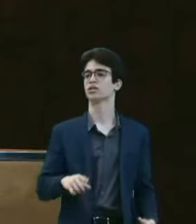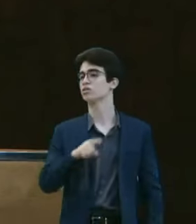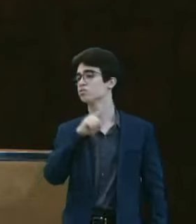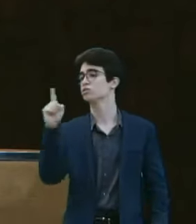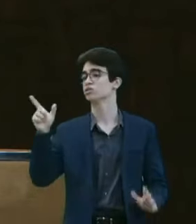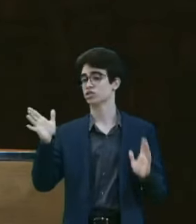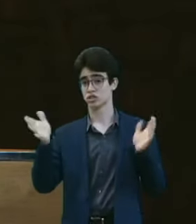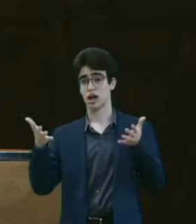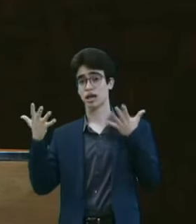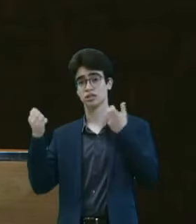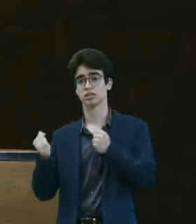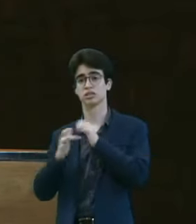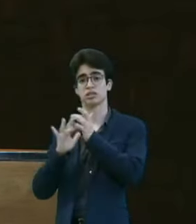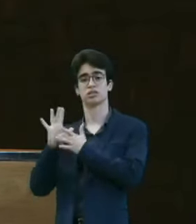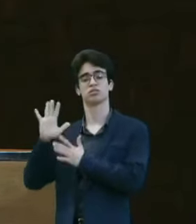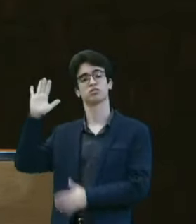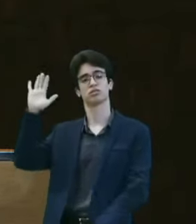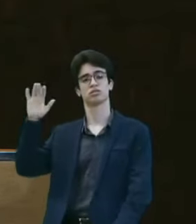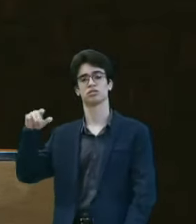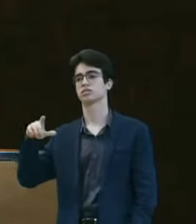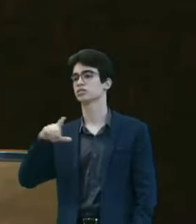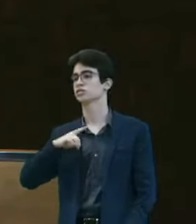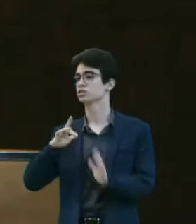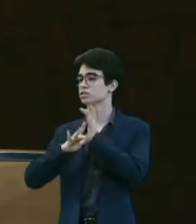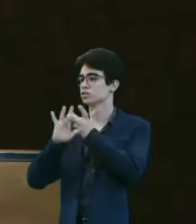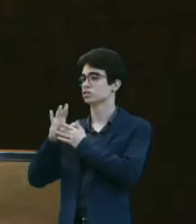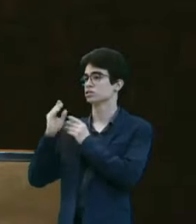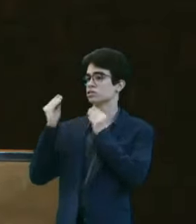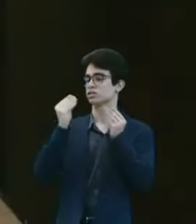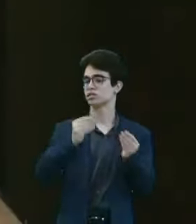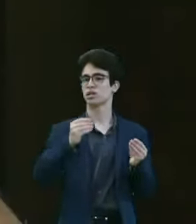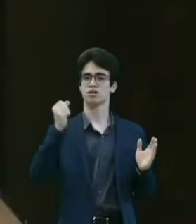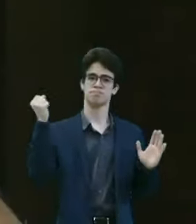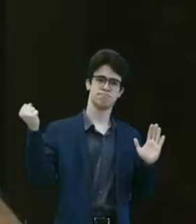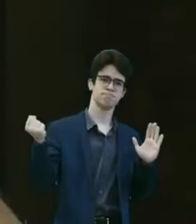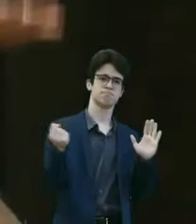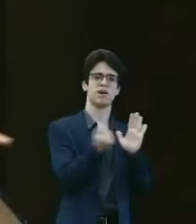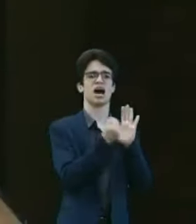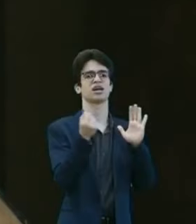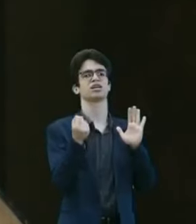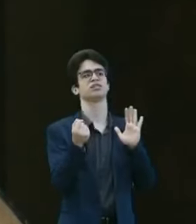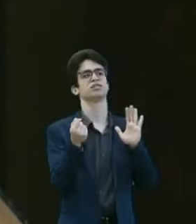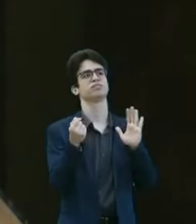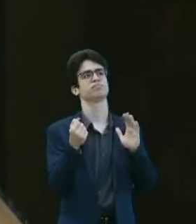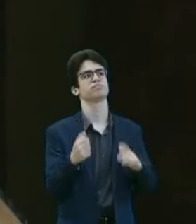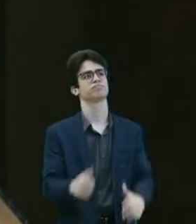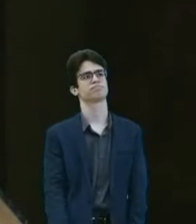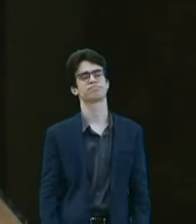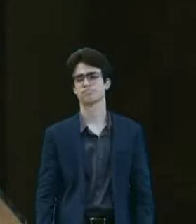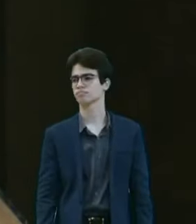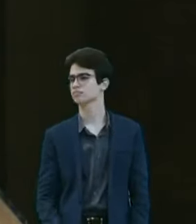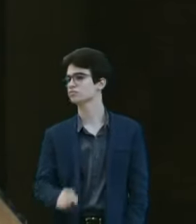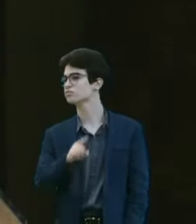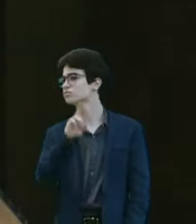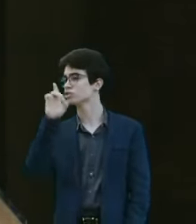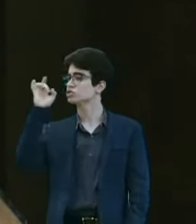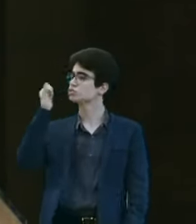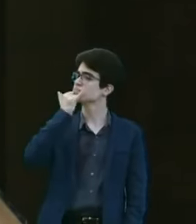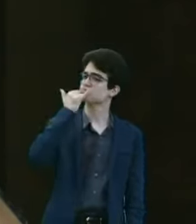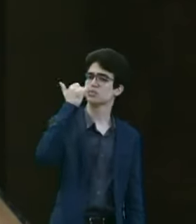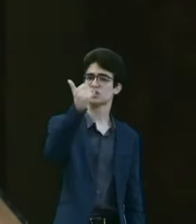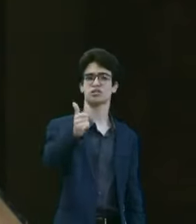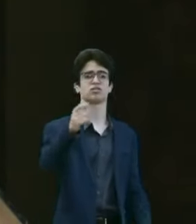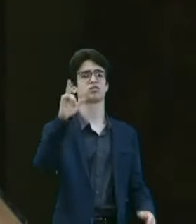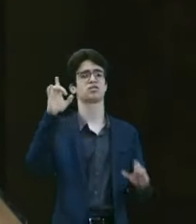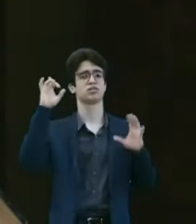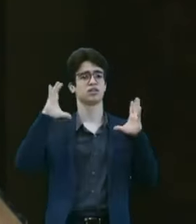a vida para Jesus? Existe uma marca da graça de Deus na tua vida. Você foi perdoado,